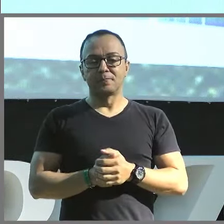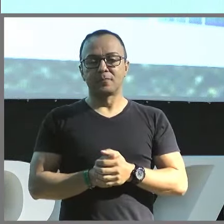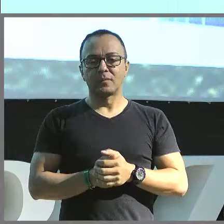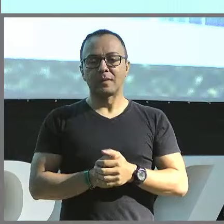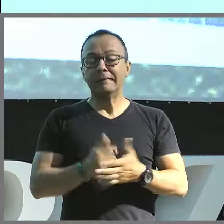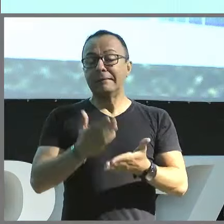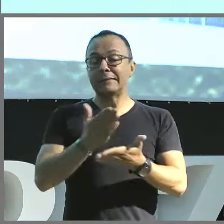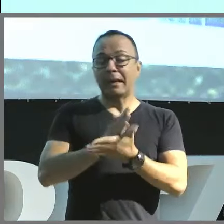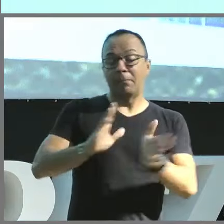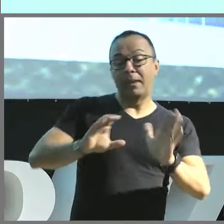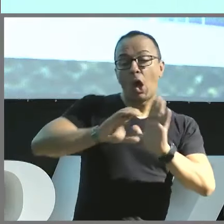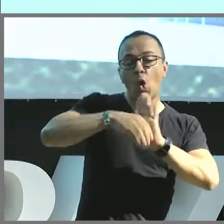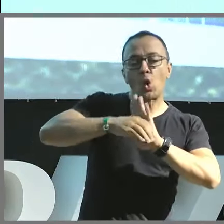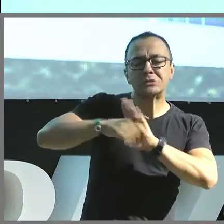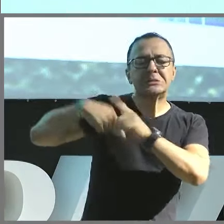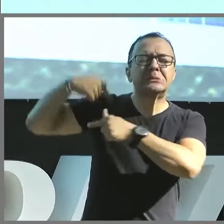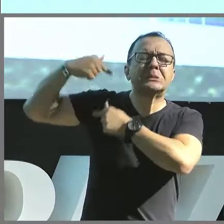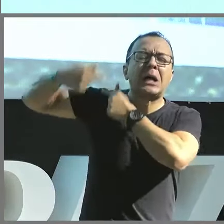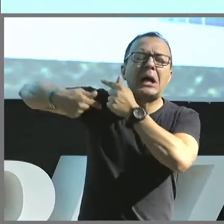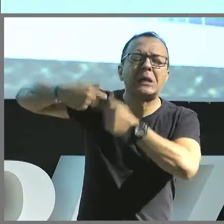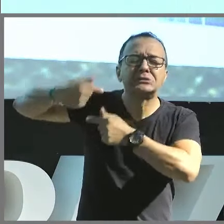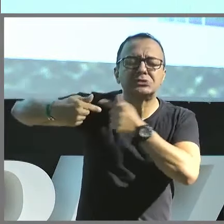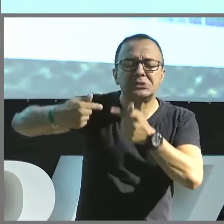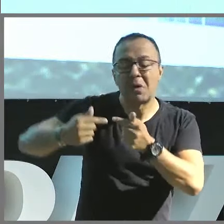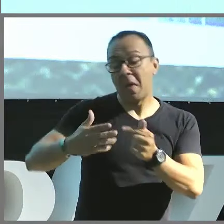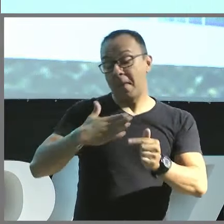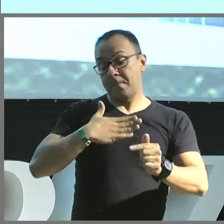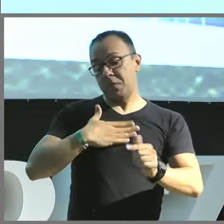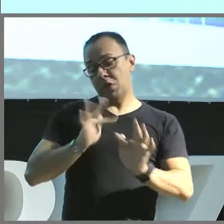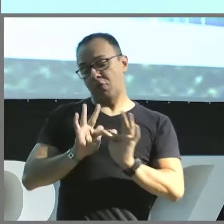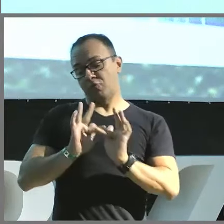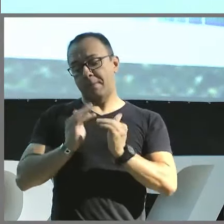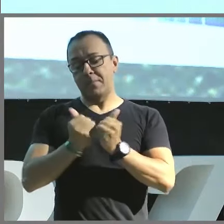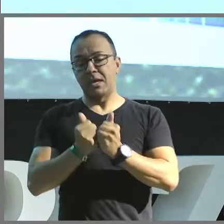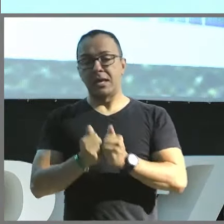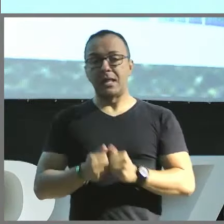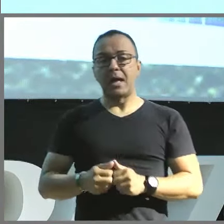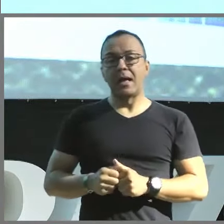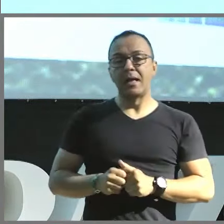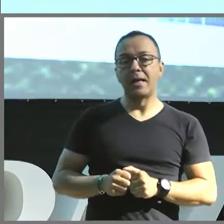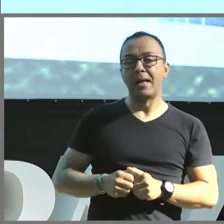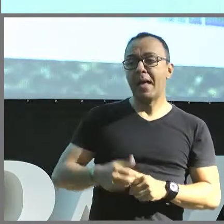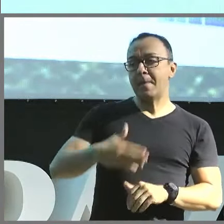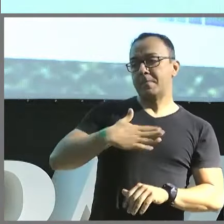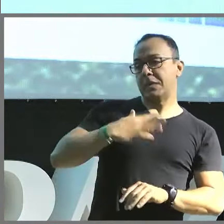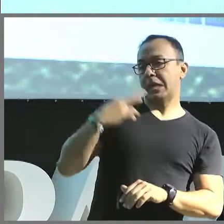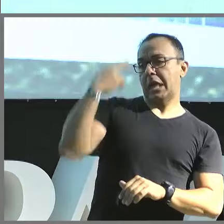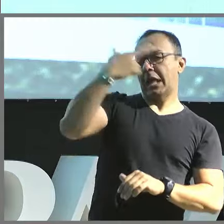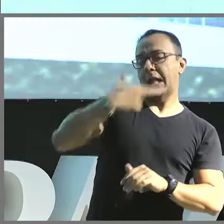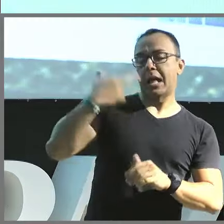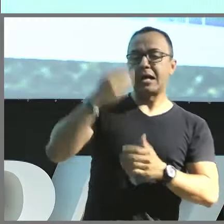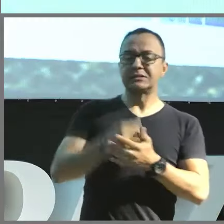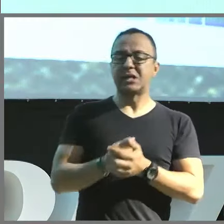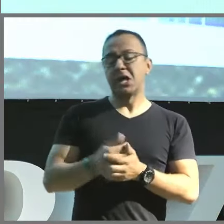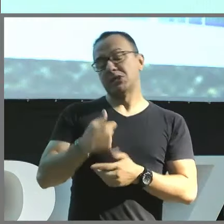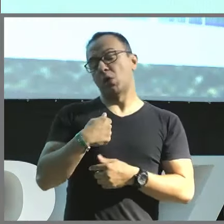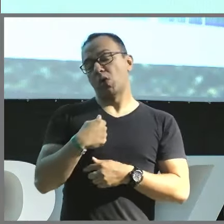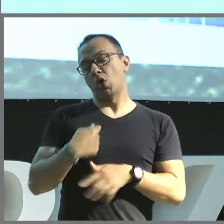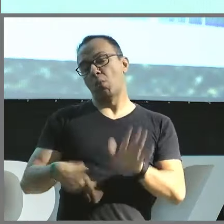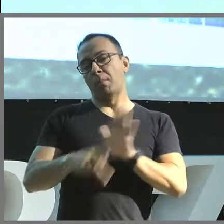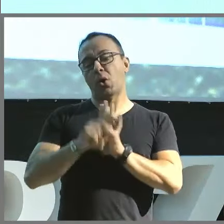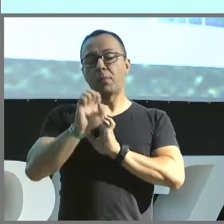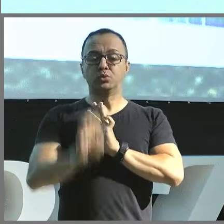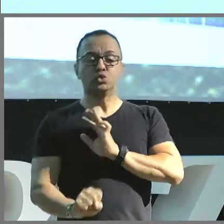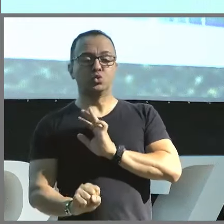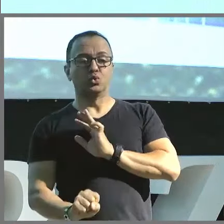a nossa família, a nossa etnia, venha do norte, do sul, de qualquer lugar,